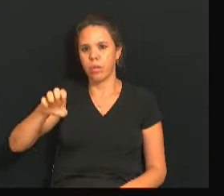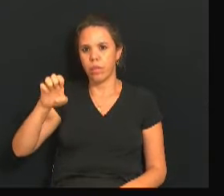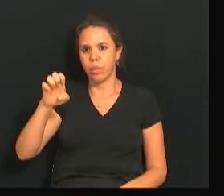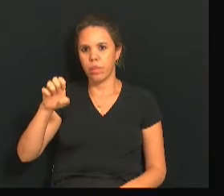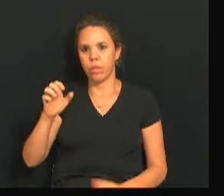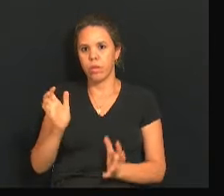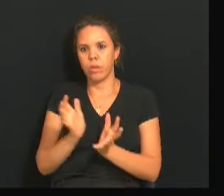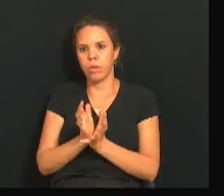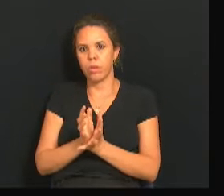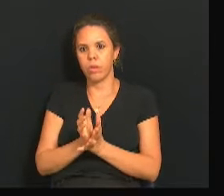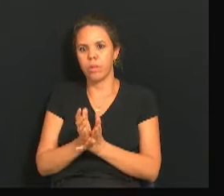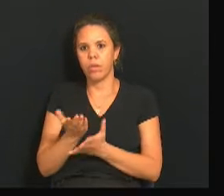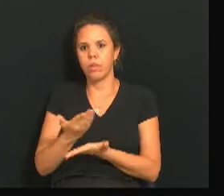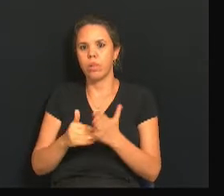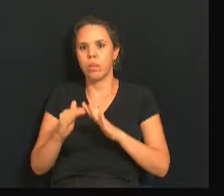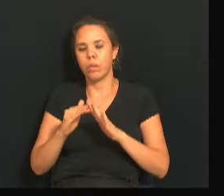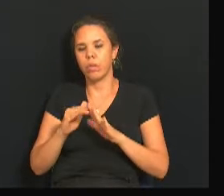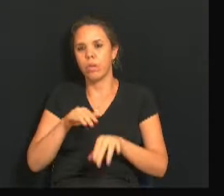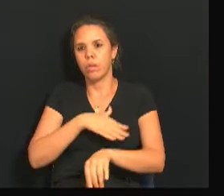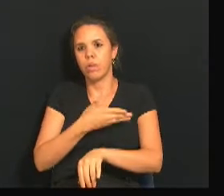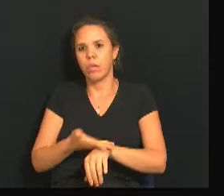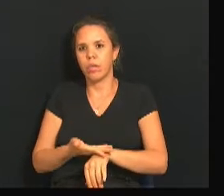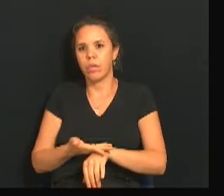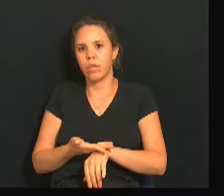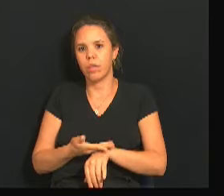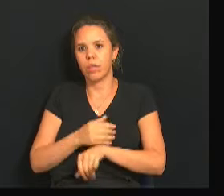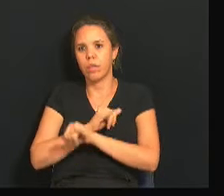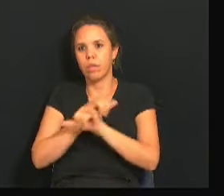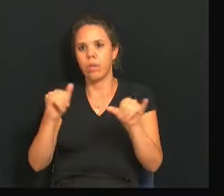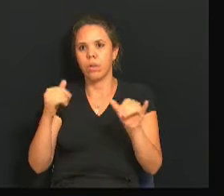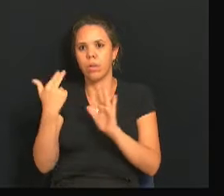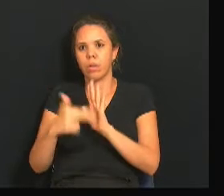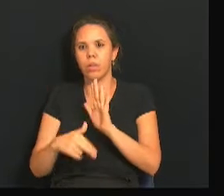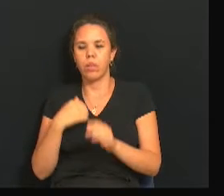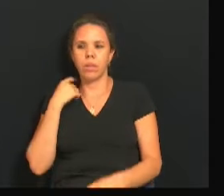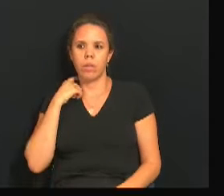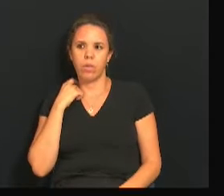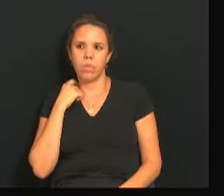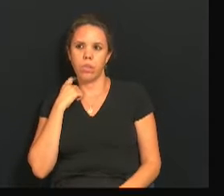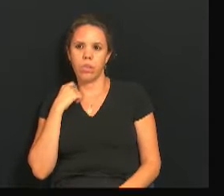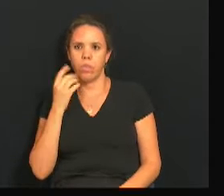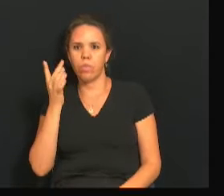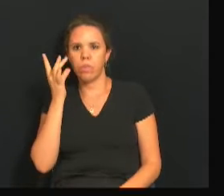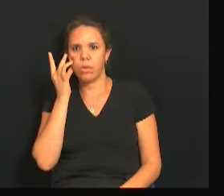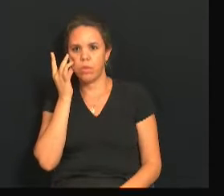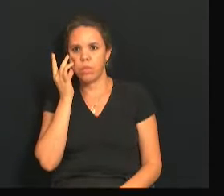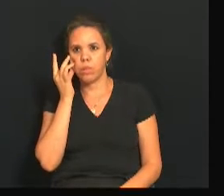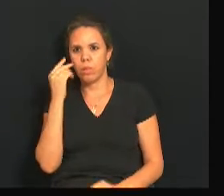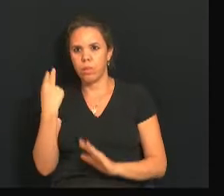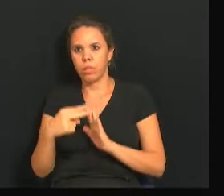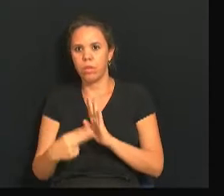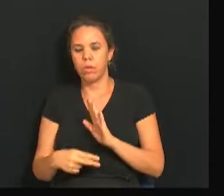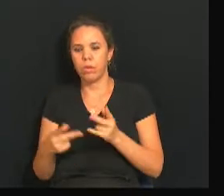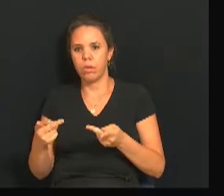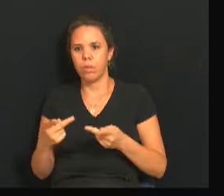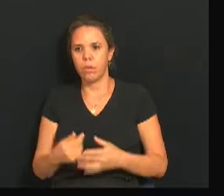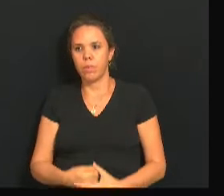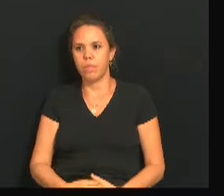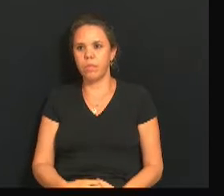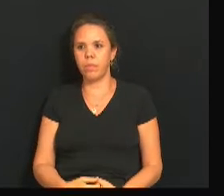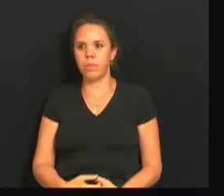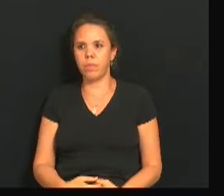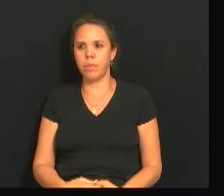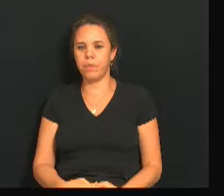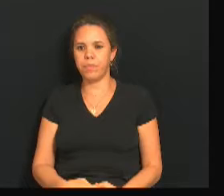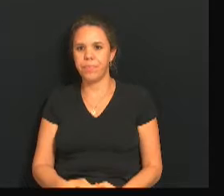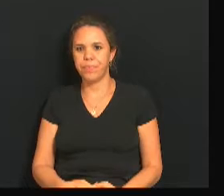Escolas Integrais, e nós vamos aqui anunciando a presença de outros convidados e convidadas.